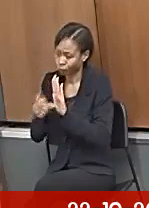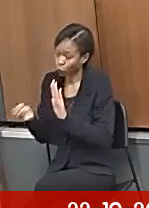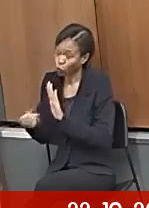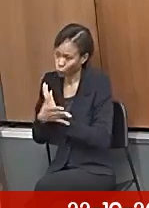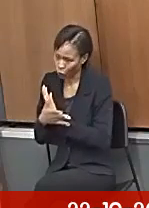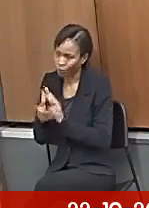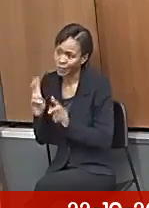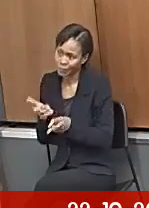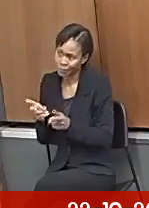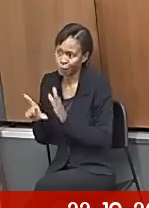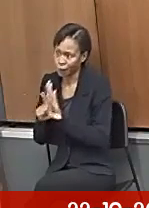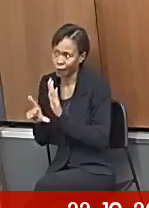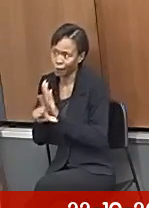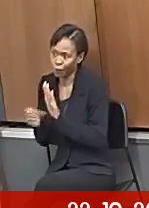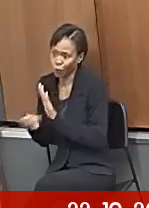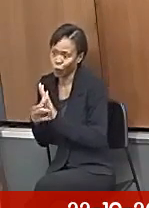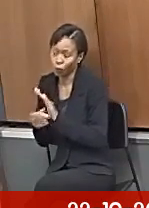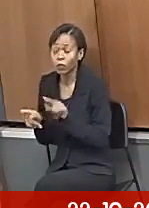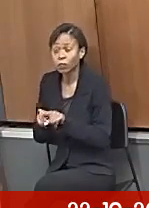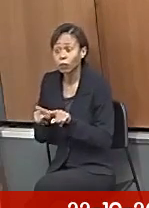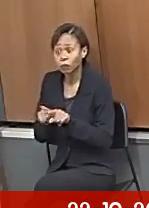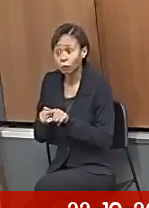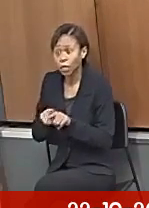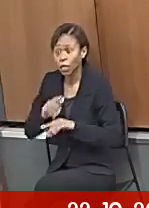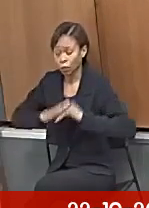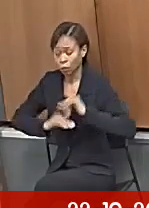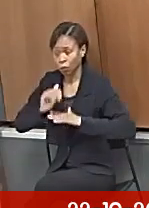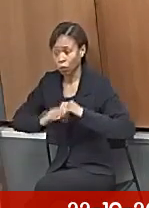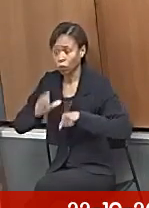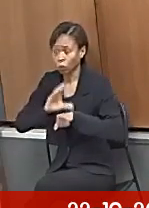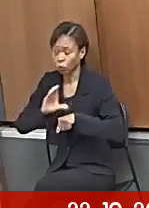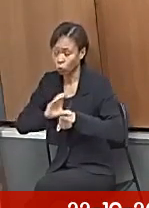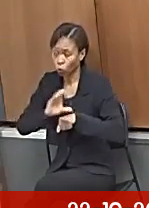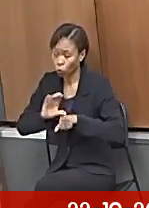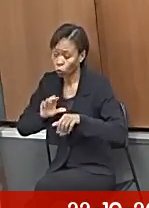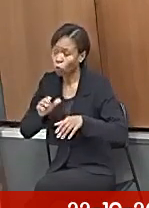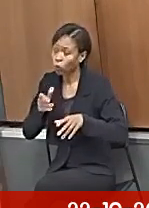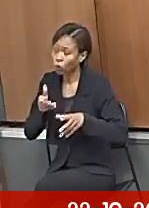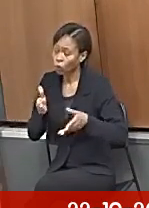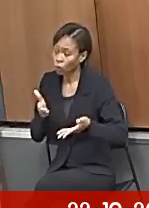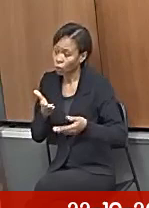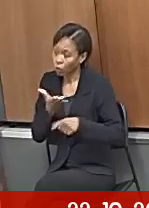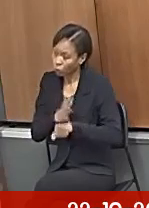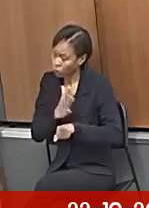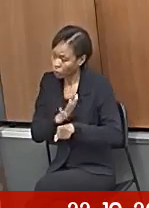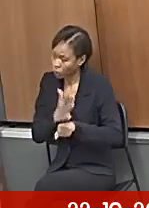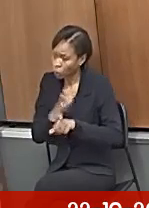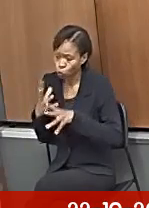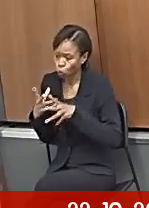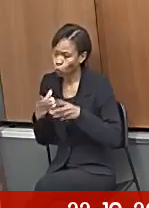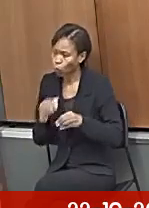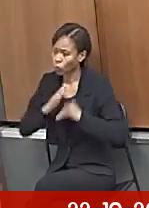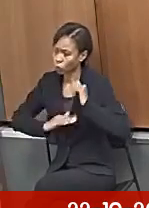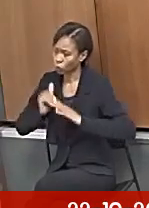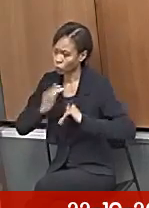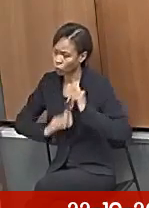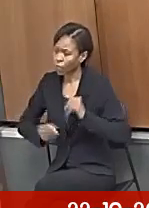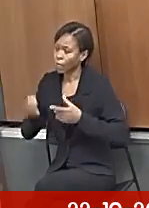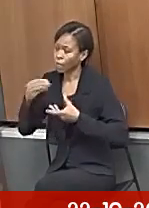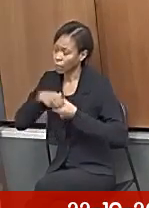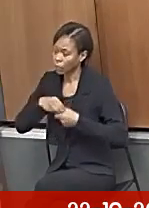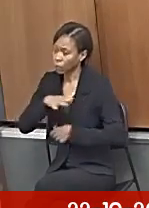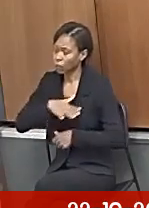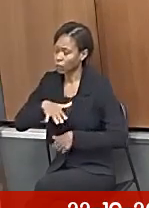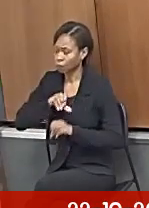momento aparece uma. E a capacitação, que nós assumimos isso desde o ano passado, a capacitação de todos os profissionais que estão ligados à